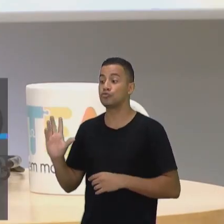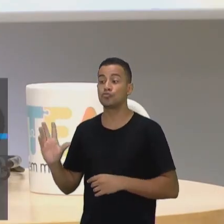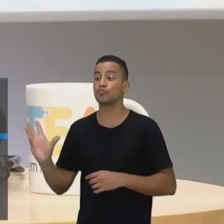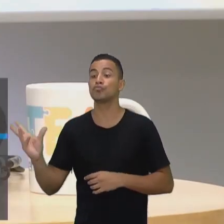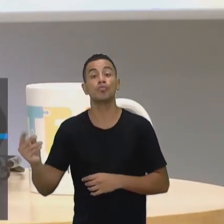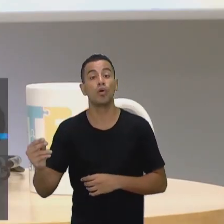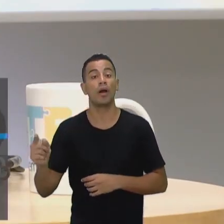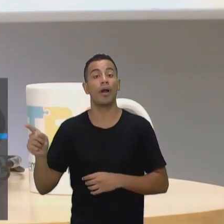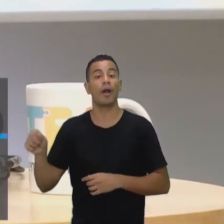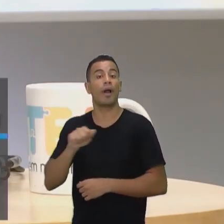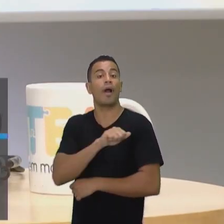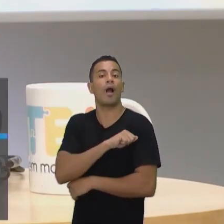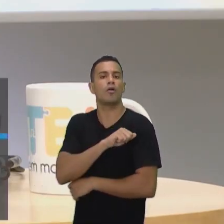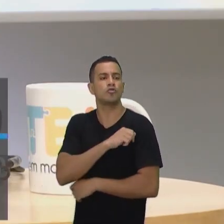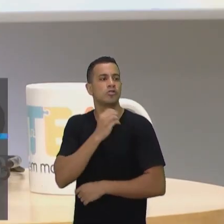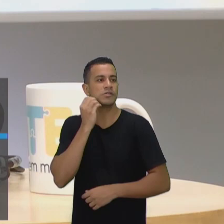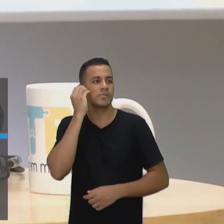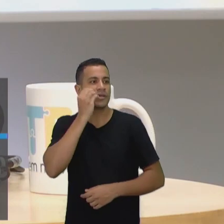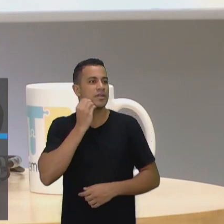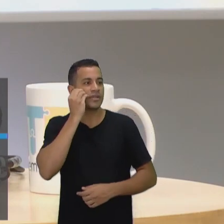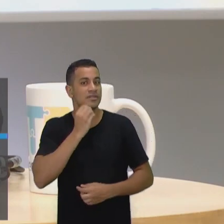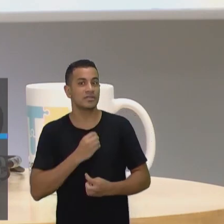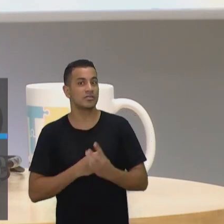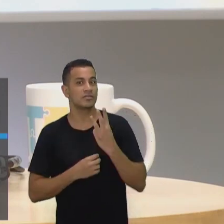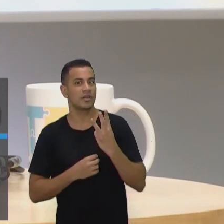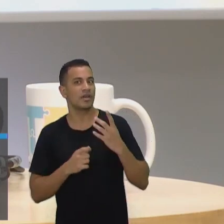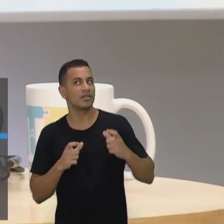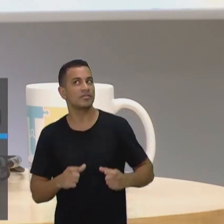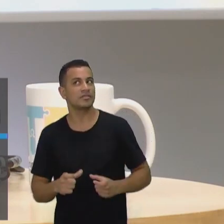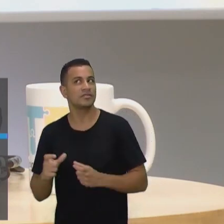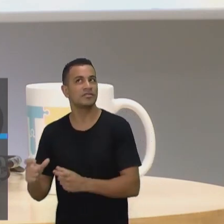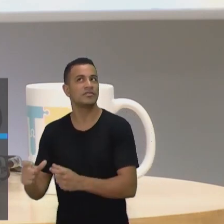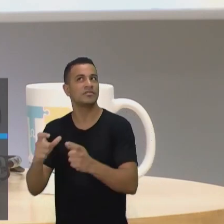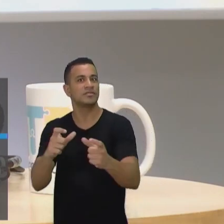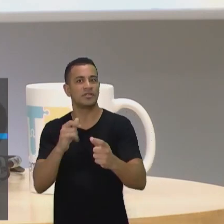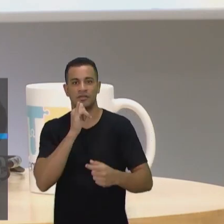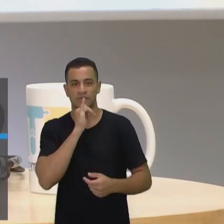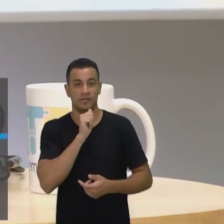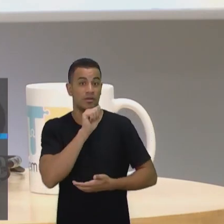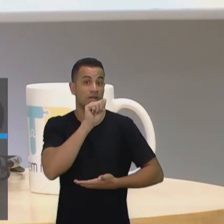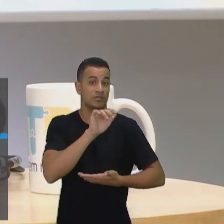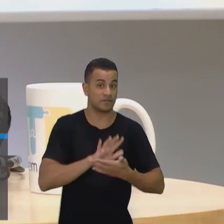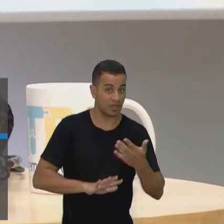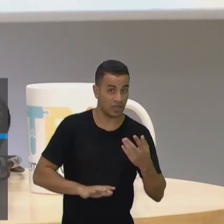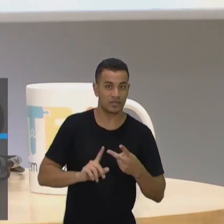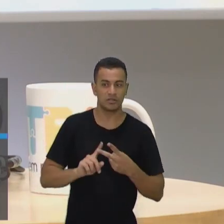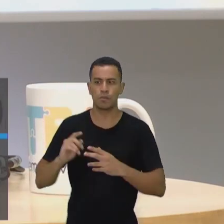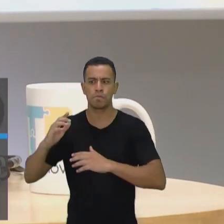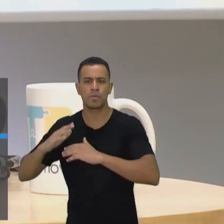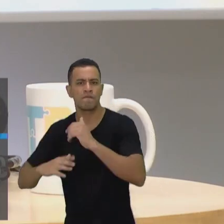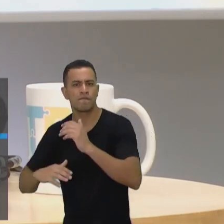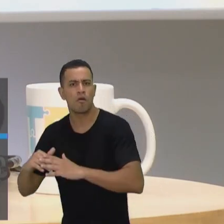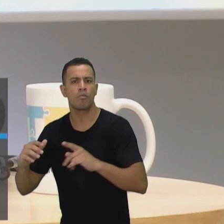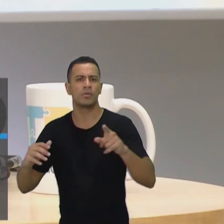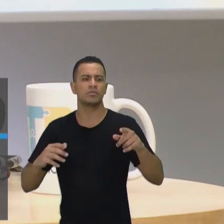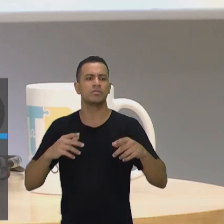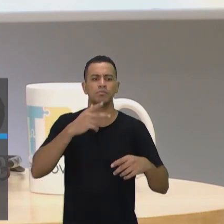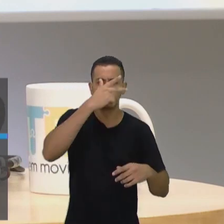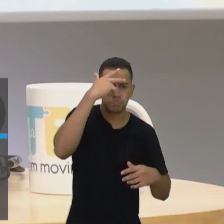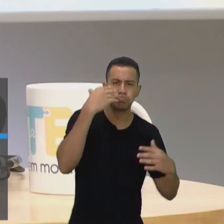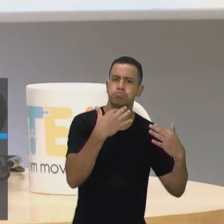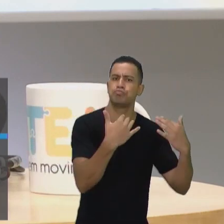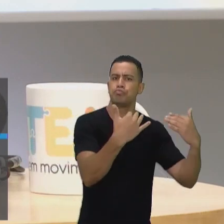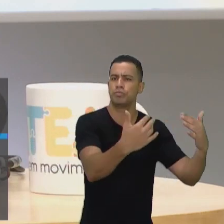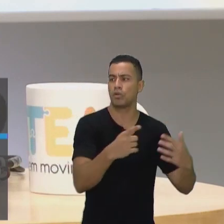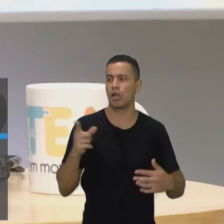3 papéis propostos. Sim. Né? Então, pela atividade, performance, o público, observando as relações,